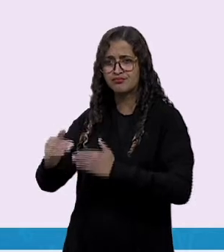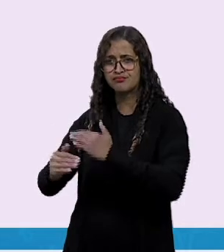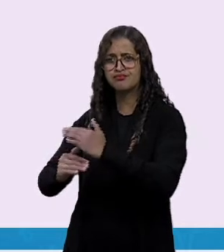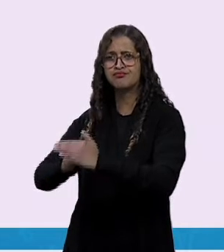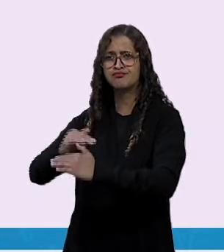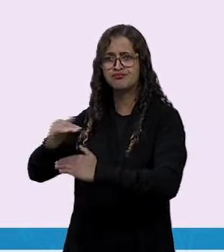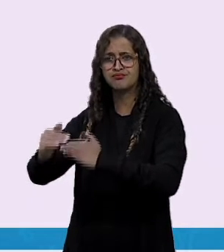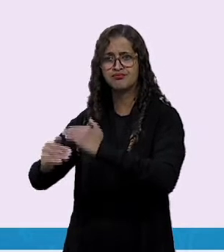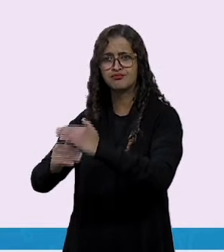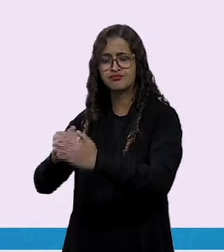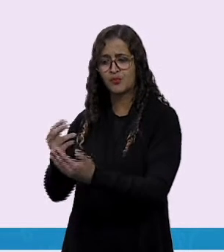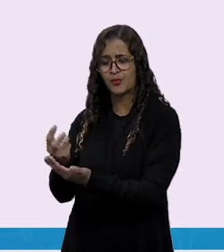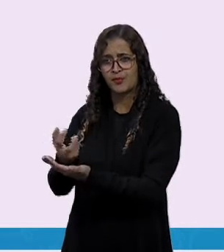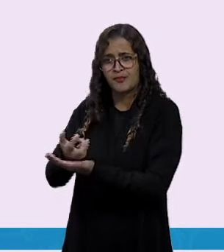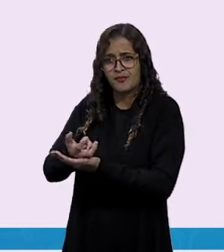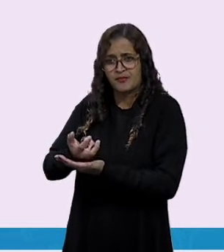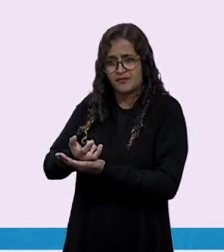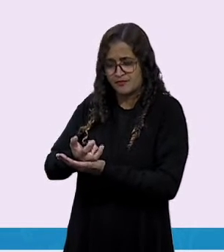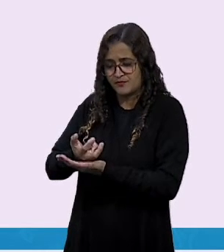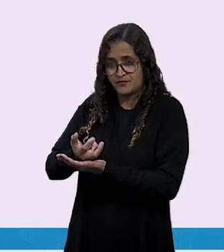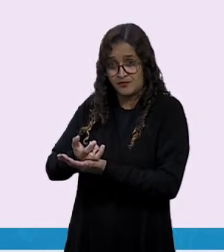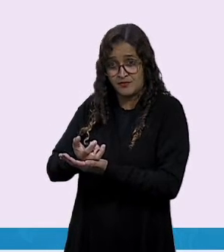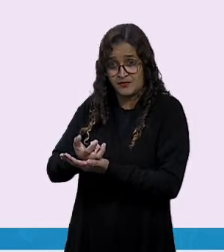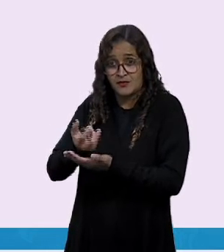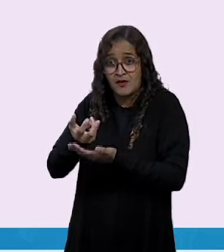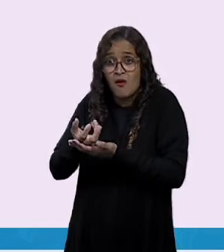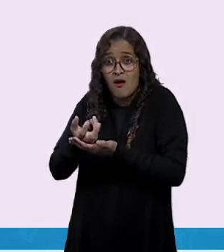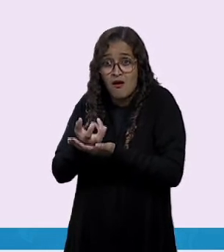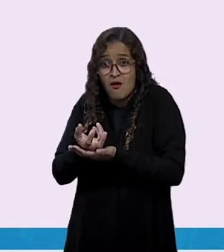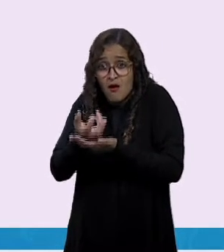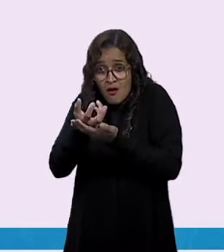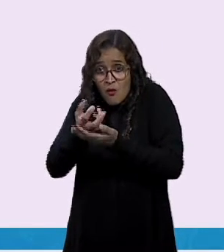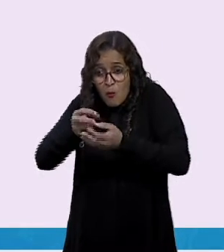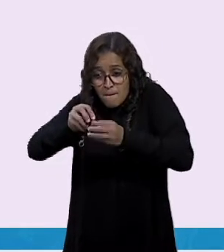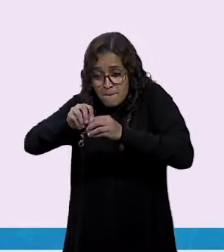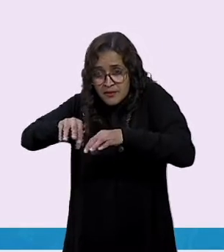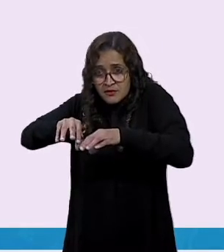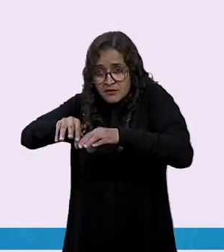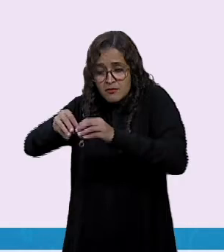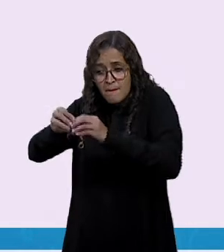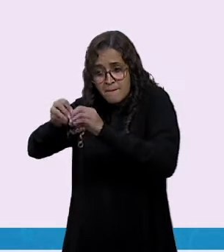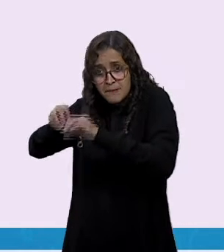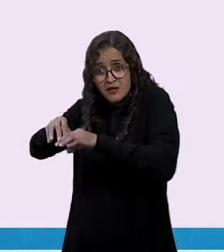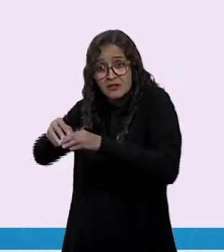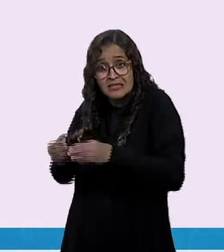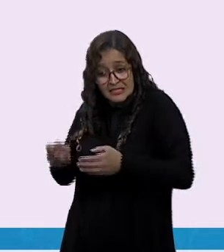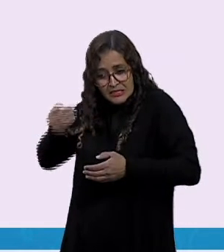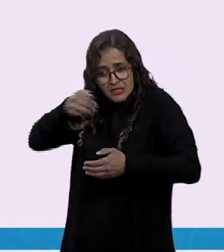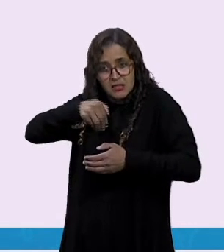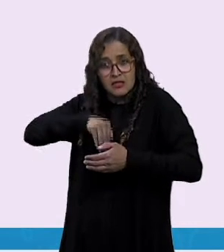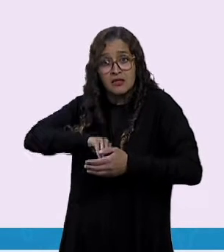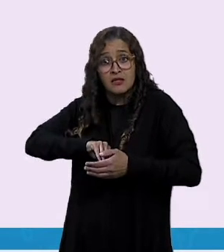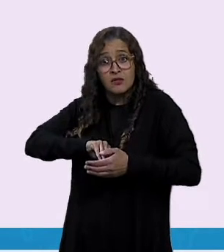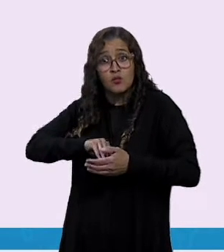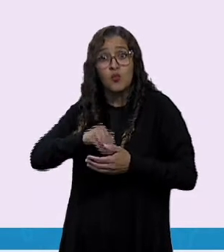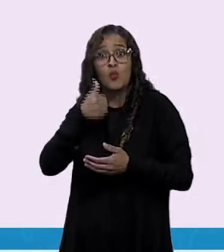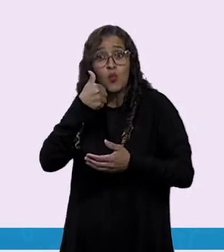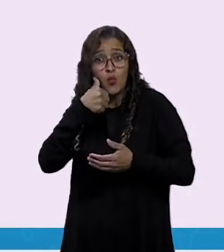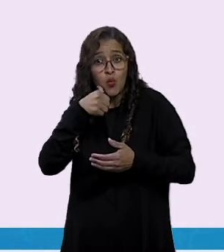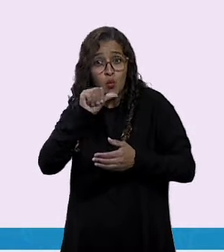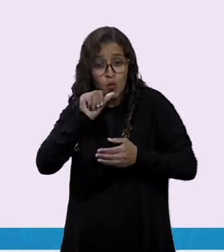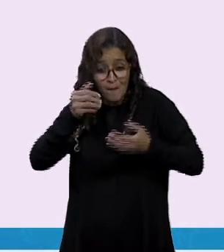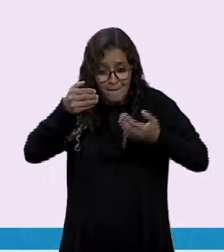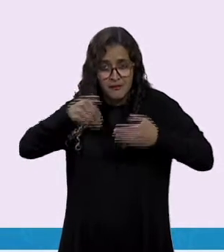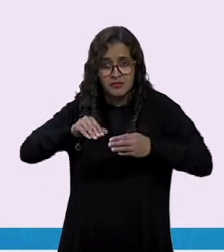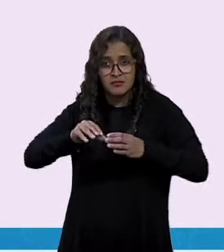de gestação, os embriões saem do ovo. Ainda dentro da mãe, o ovo se quebra e os filhotes saem de